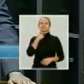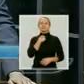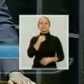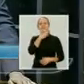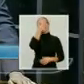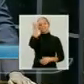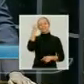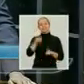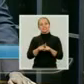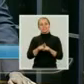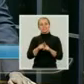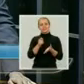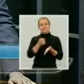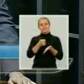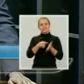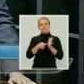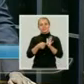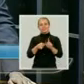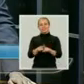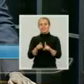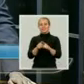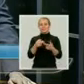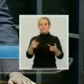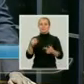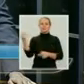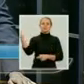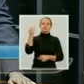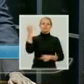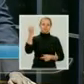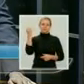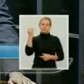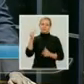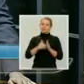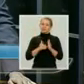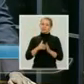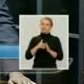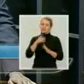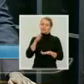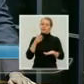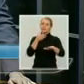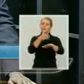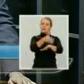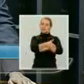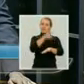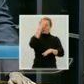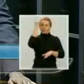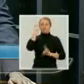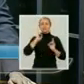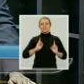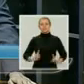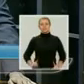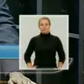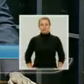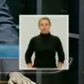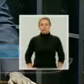passar sem registro esse acontecimento de importância fundamental para a inserção das pessoas portadoras de deficiência,